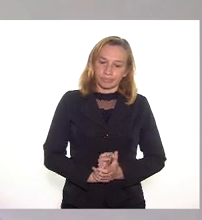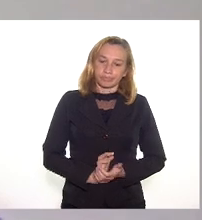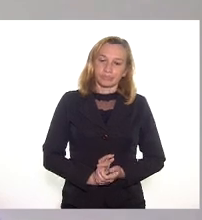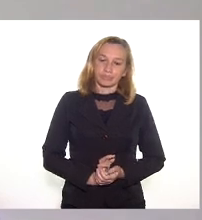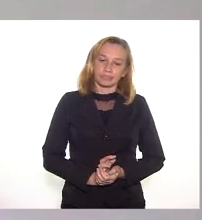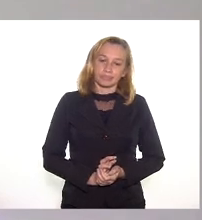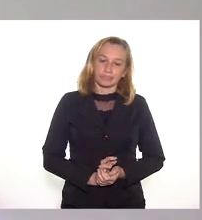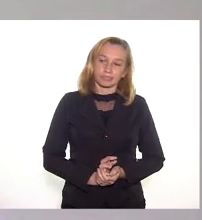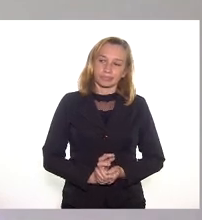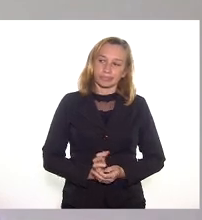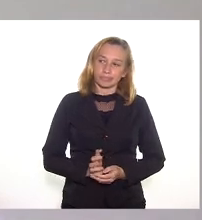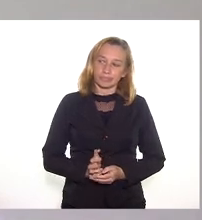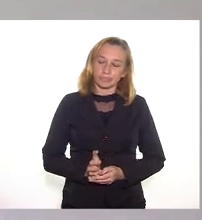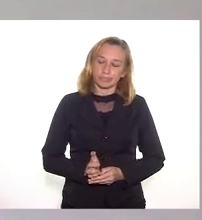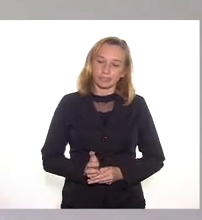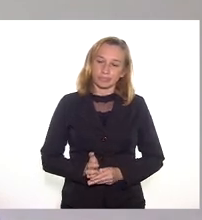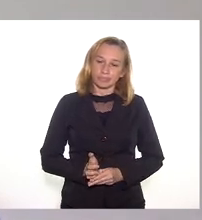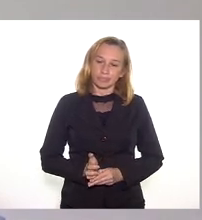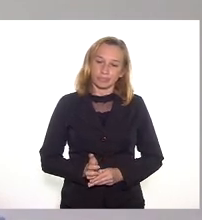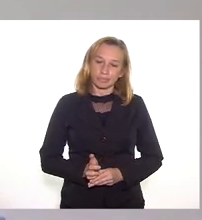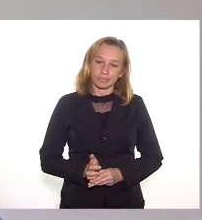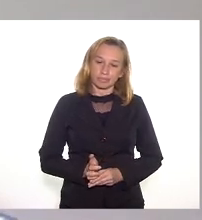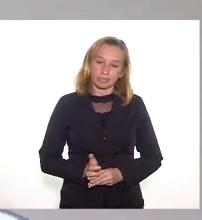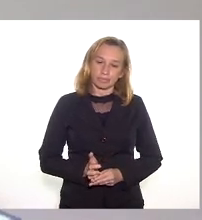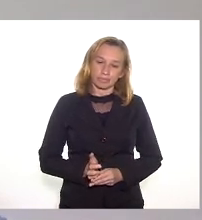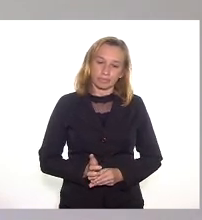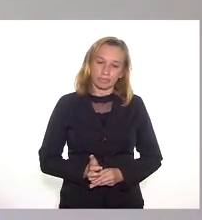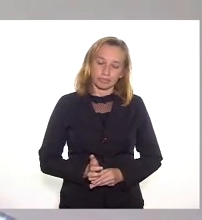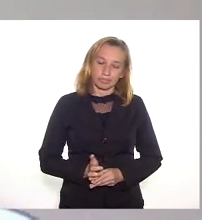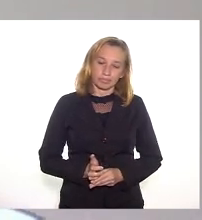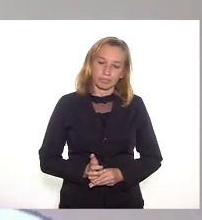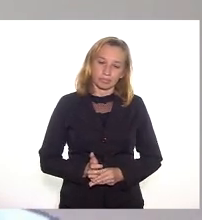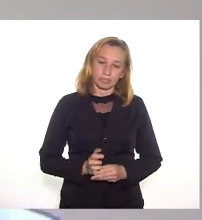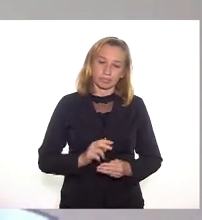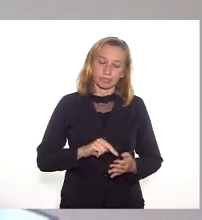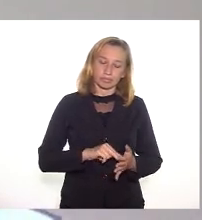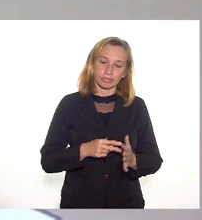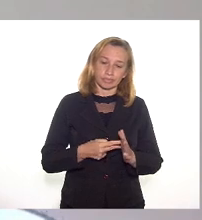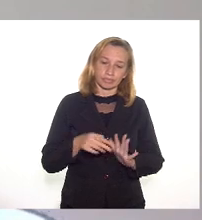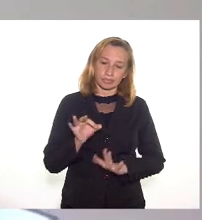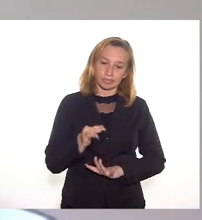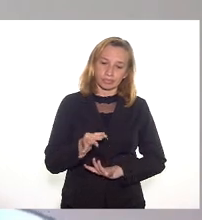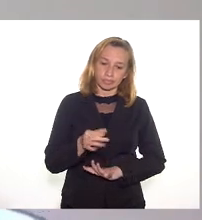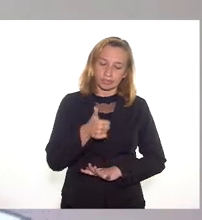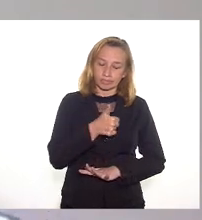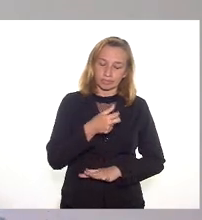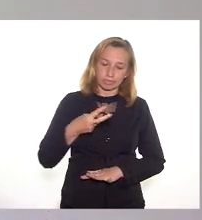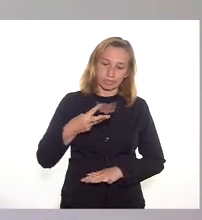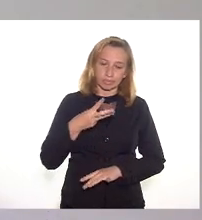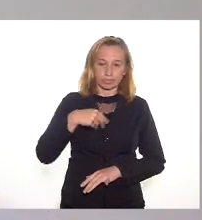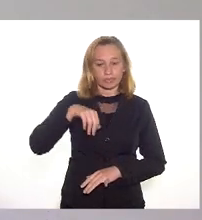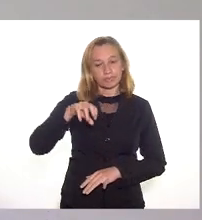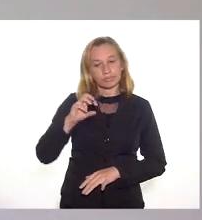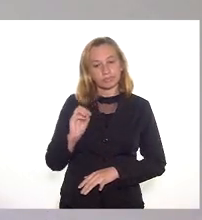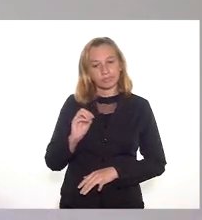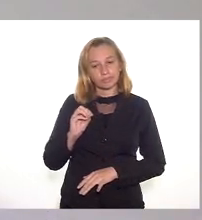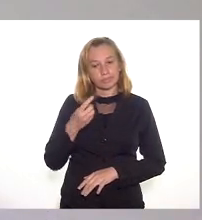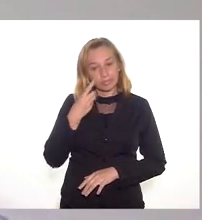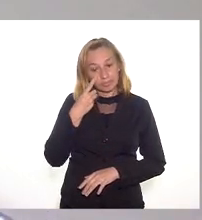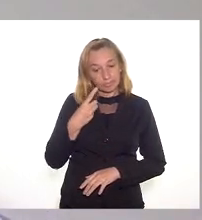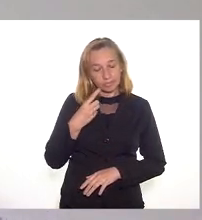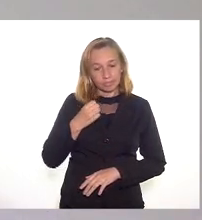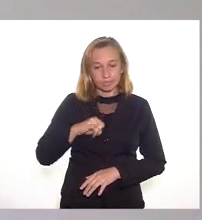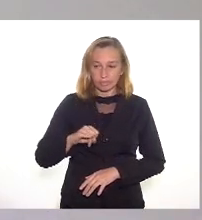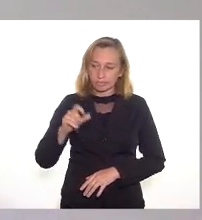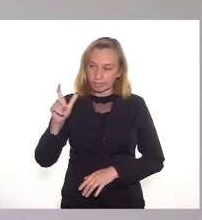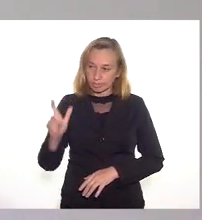fazem uma digamos assim uma interpretação muito cética do 13 de maio tendo em vista que se por um